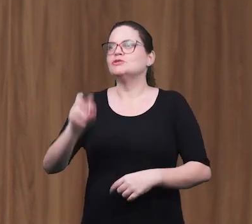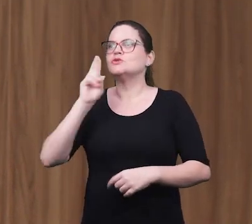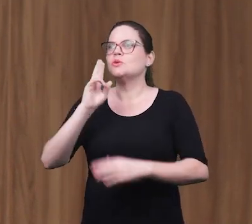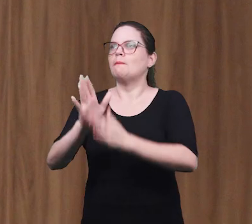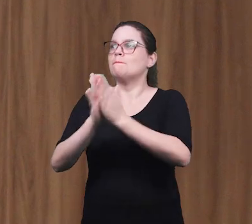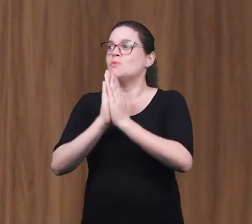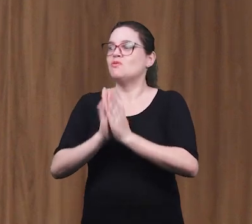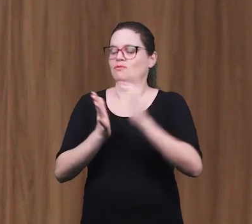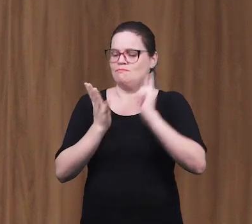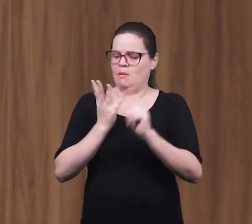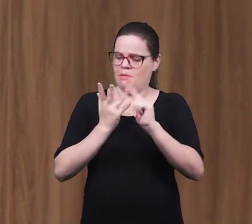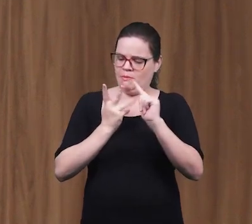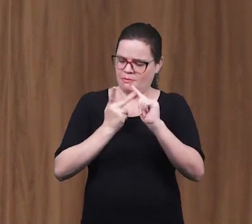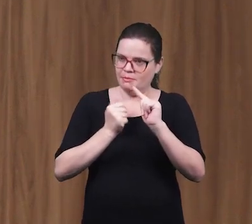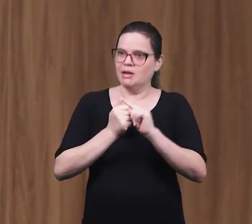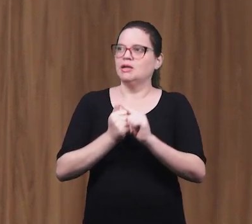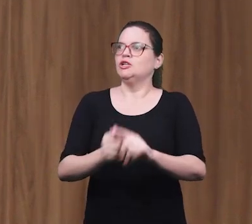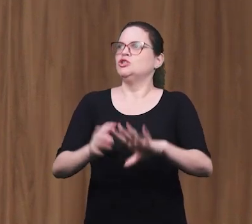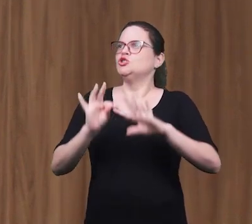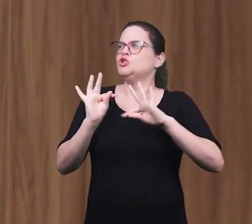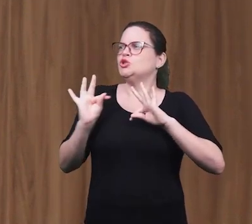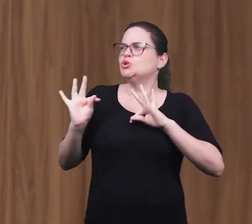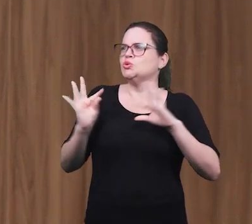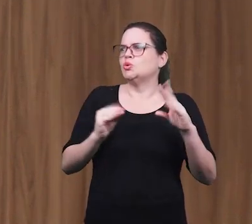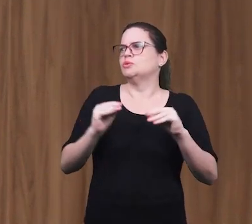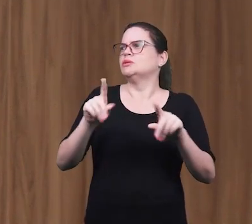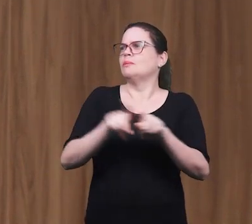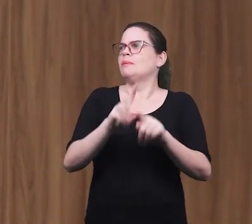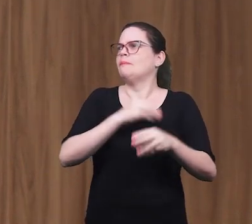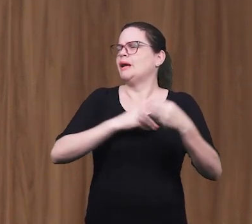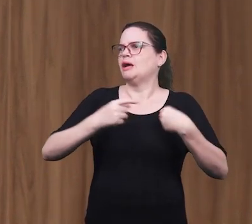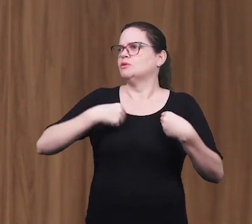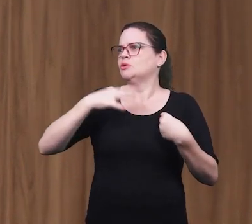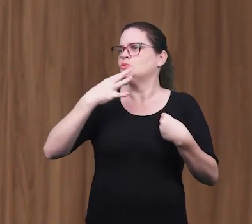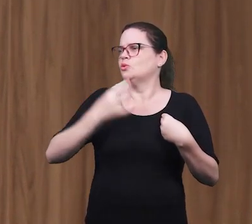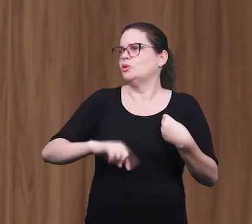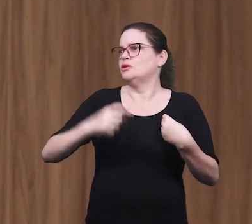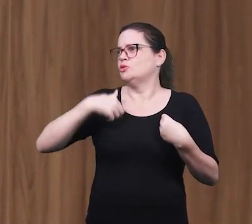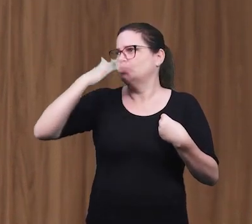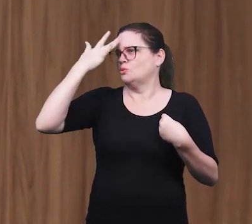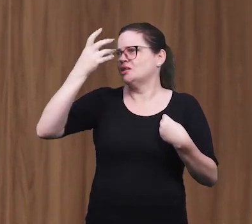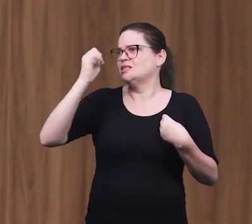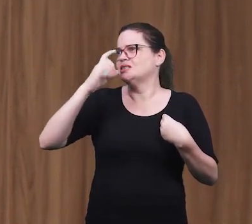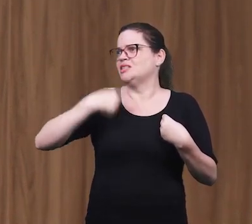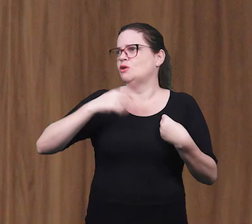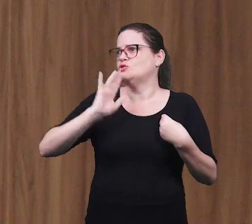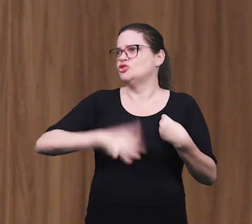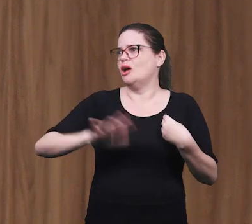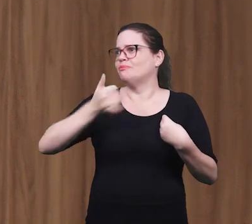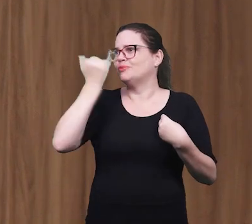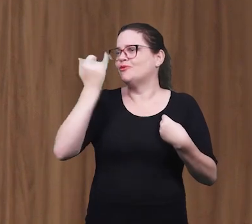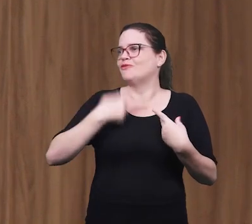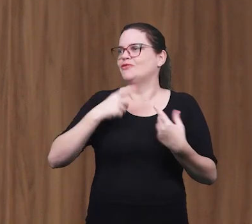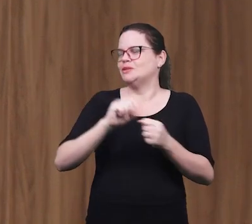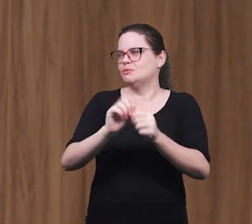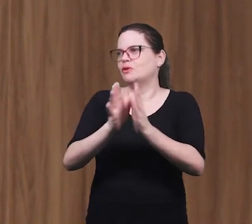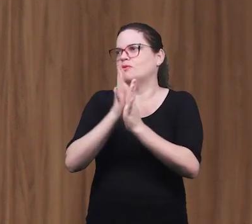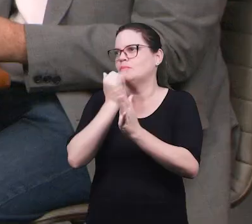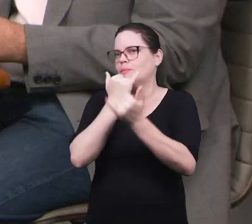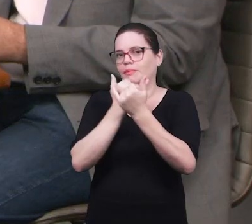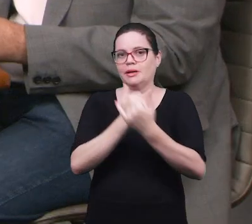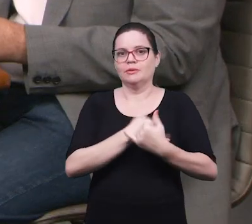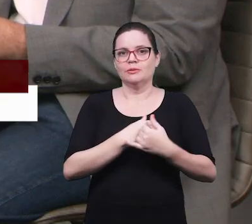pecado. E aquela oração assim: Senhor, nos livre de um pecado que nós nem conhecemos se cometemos, que nem sabemos, né? Como Davi diz no Salmo,